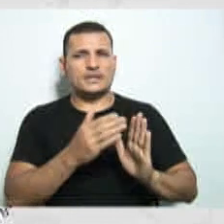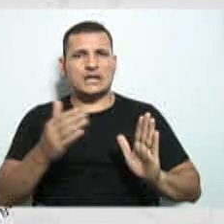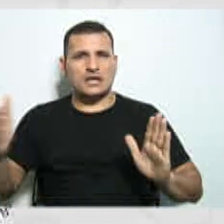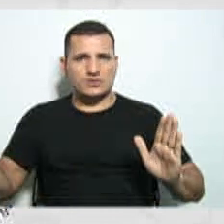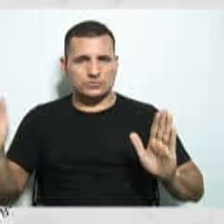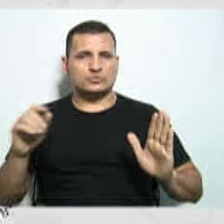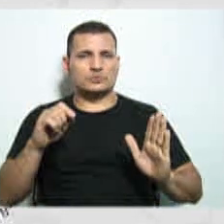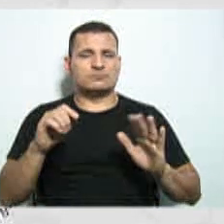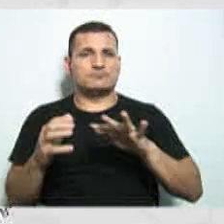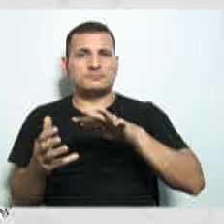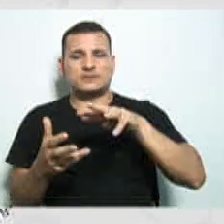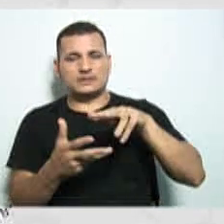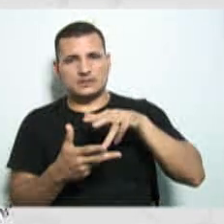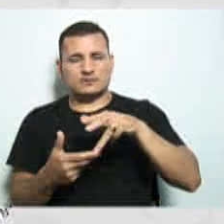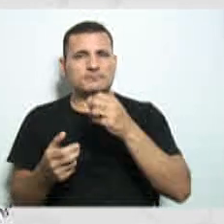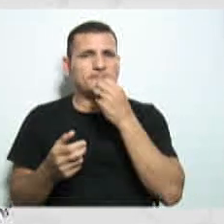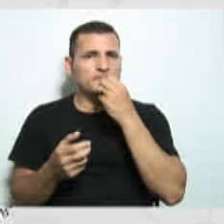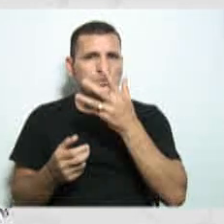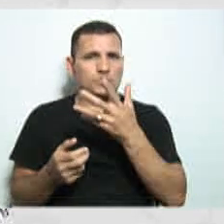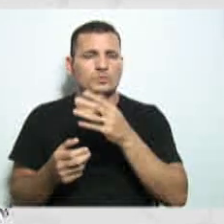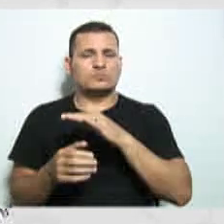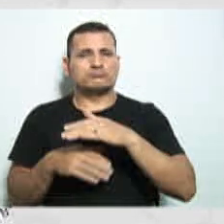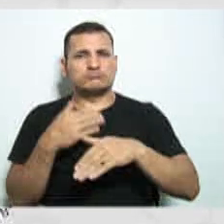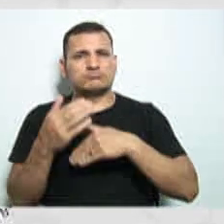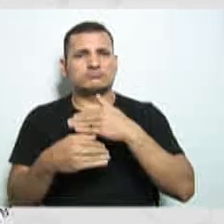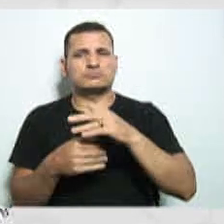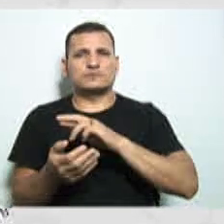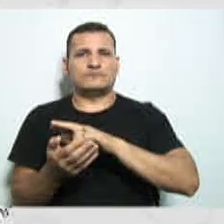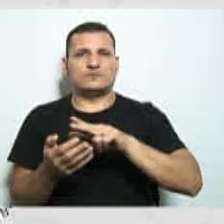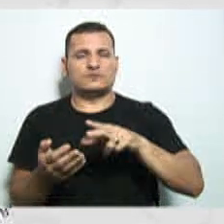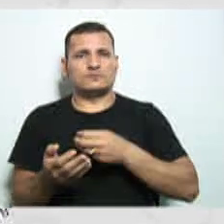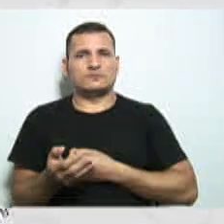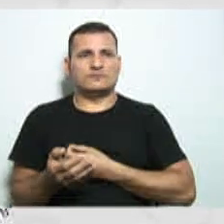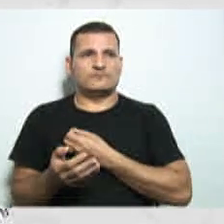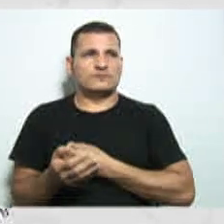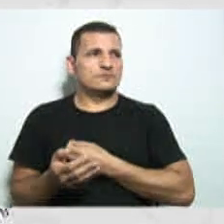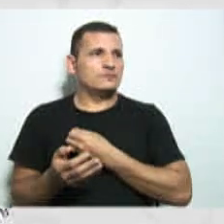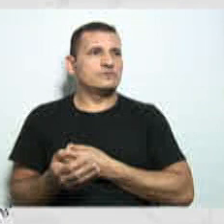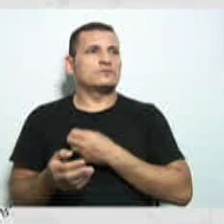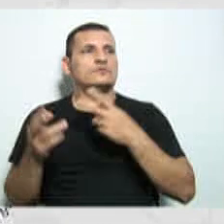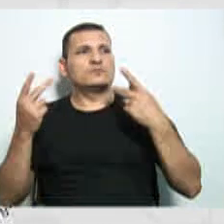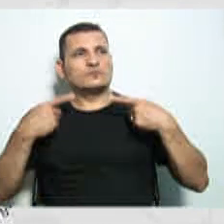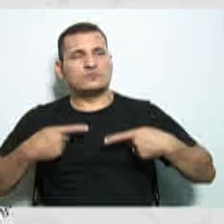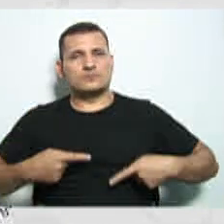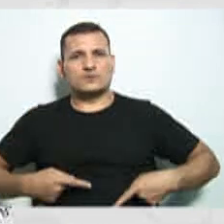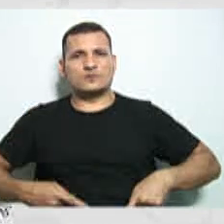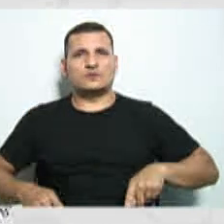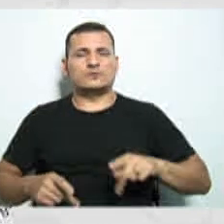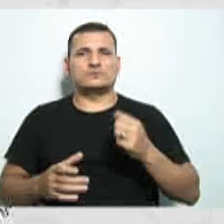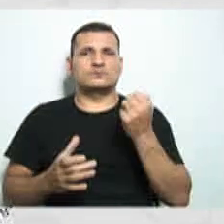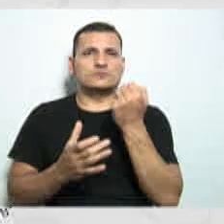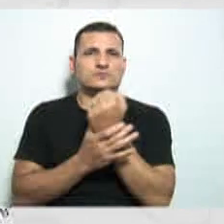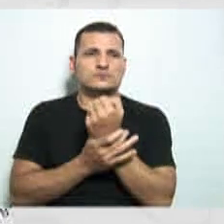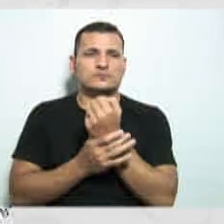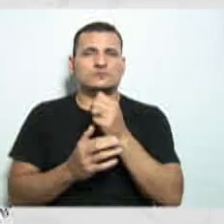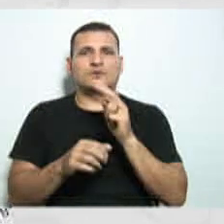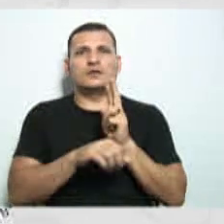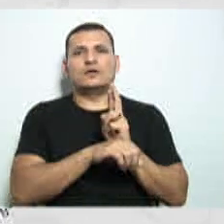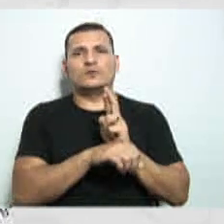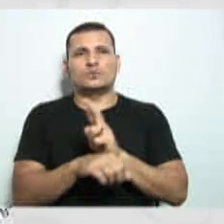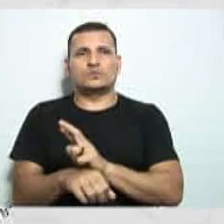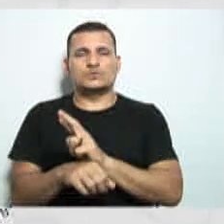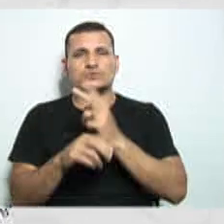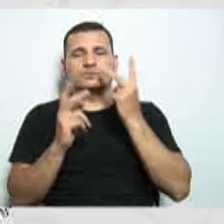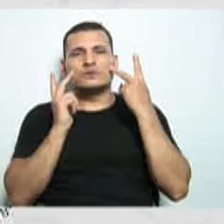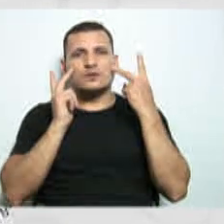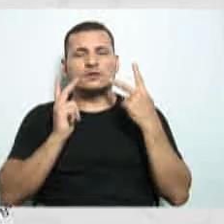para o desenvolvimento de diversas formas de vida, inclusive a humana, né, a nossa, né, aí, ó, garante os recursos naturais